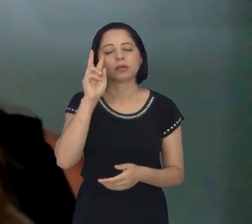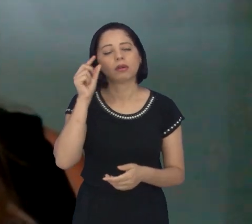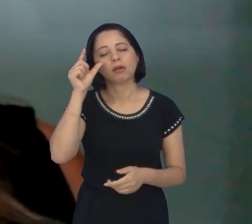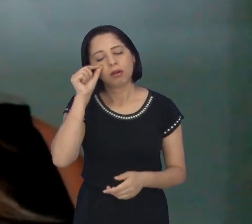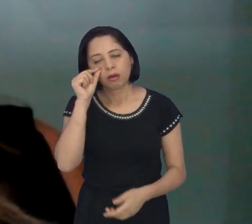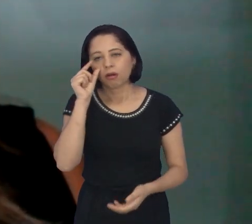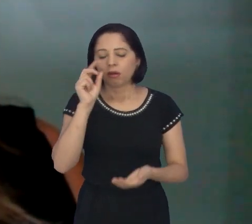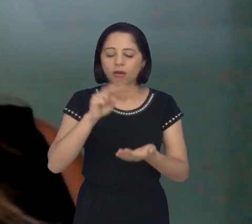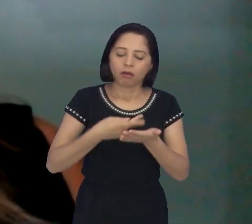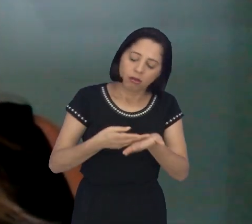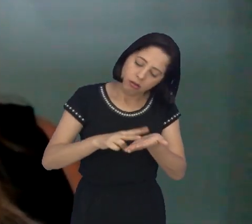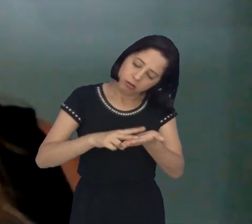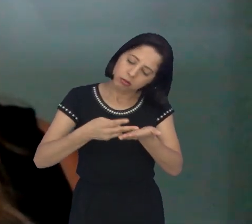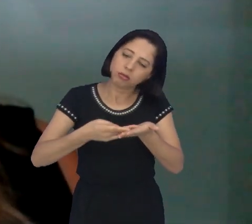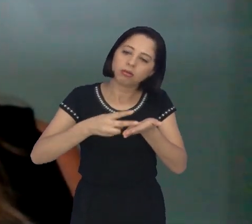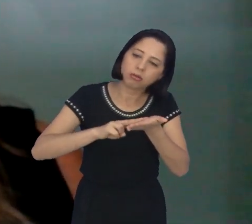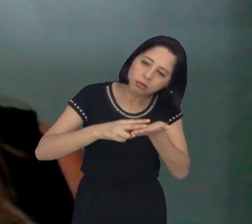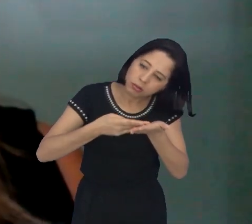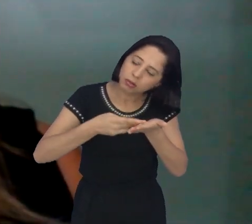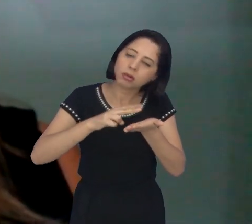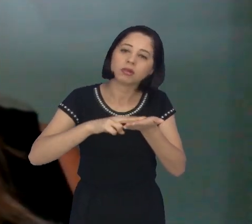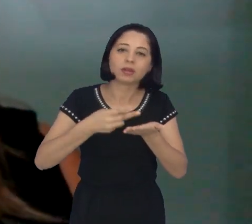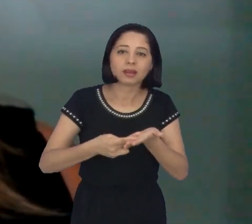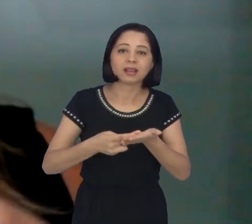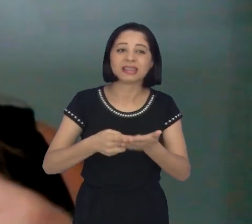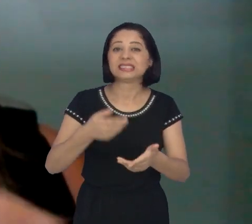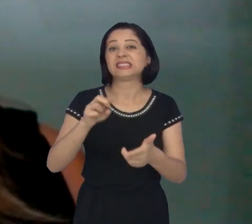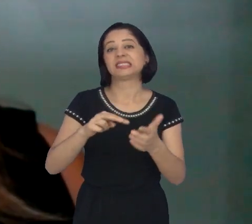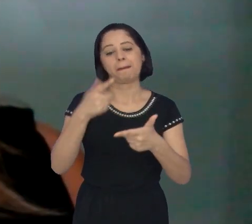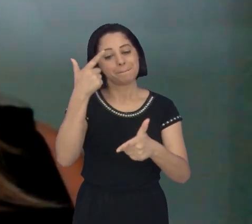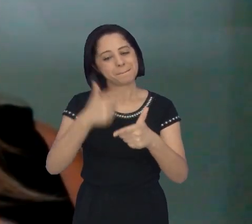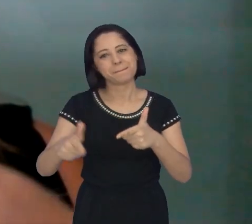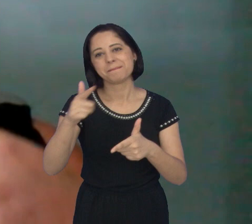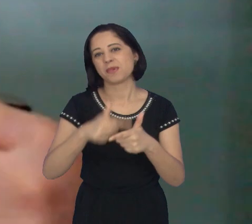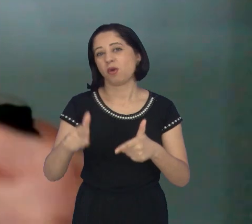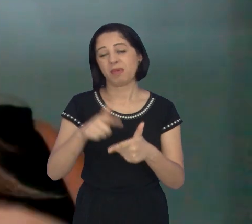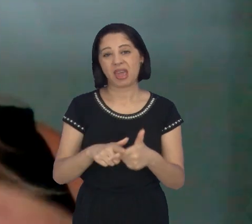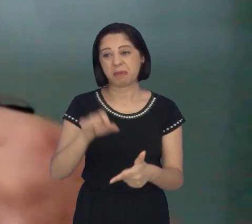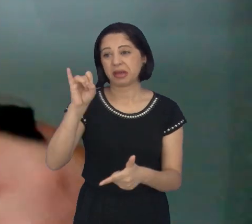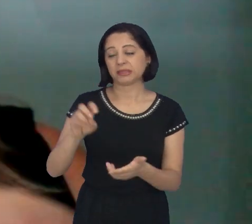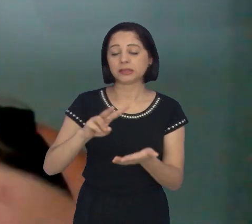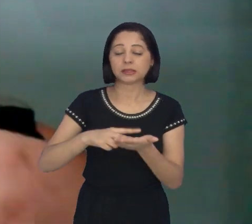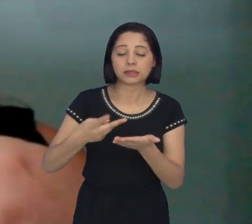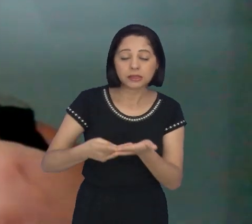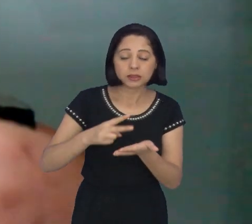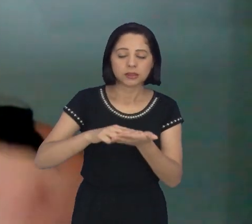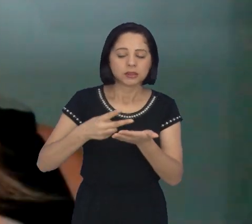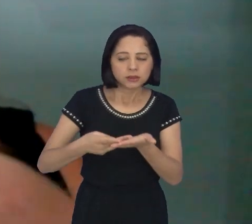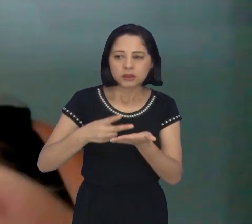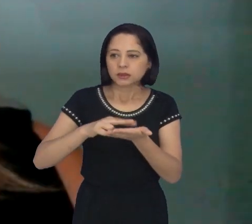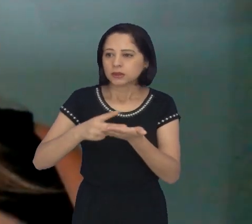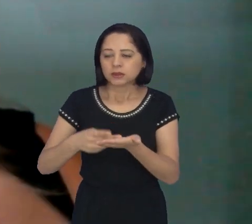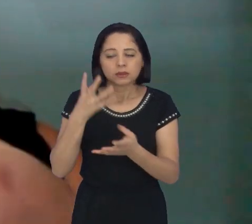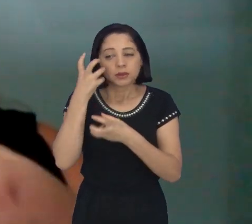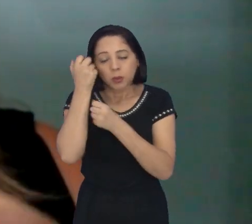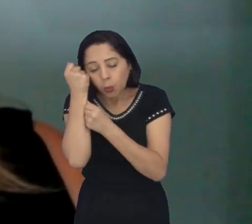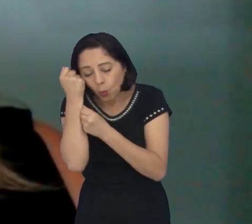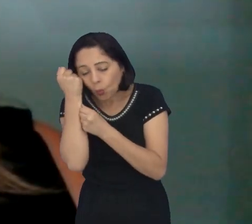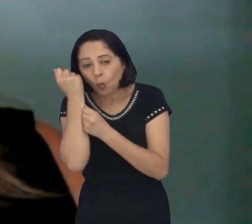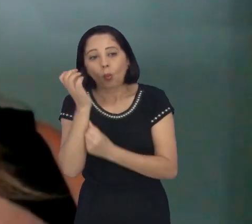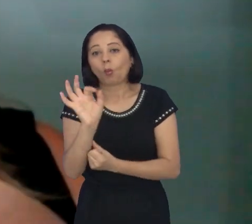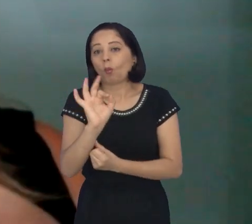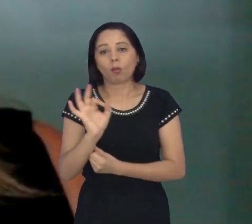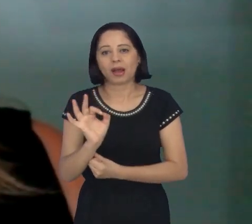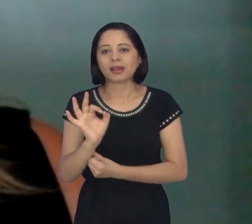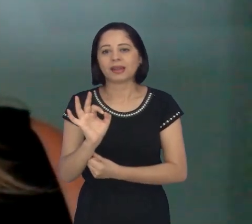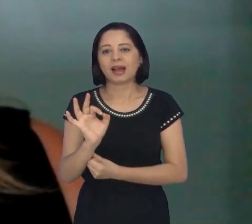um grande problema, porque a falta do sono começa um efeito em cadeia, assim, né? Vai começando a